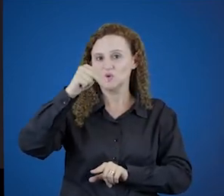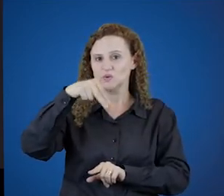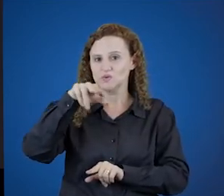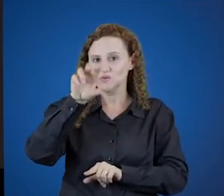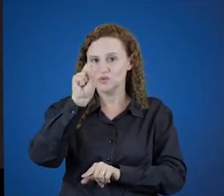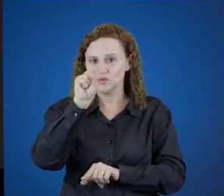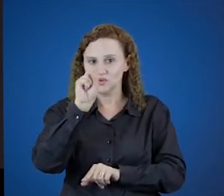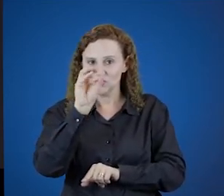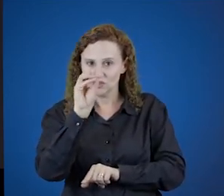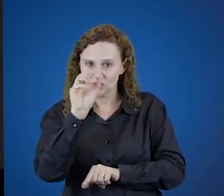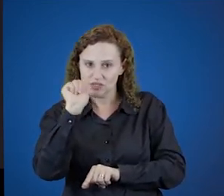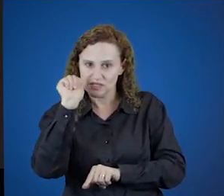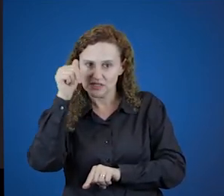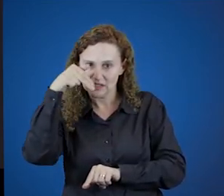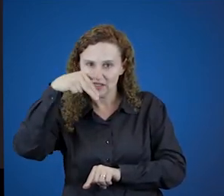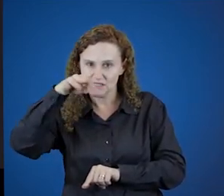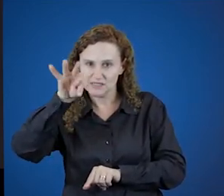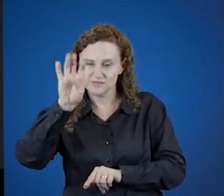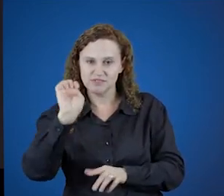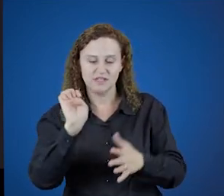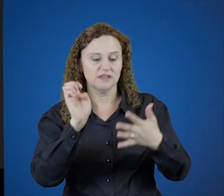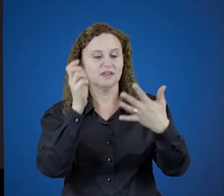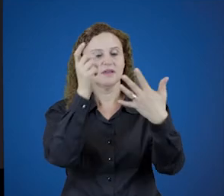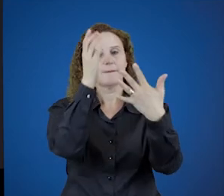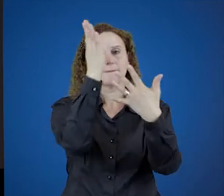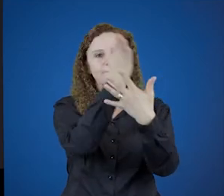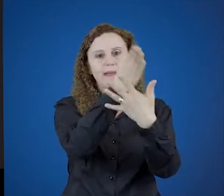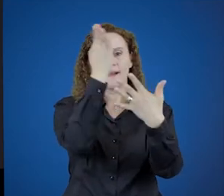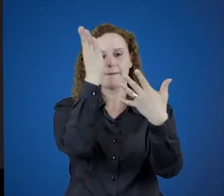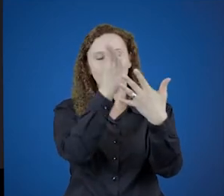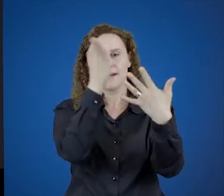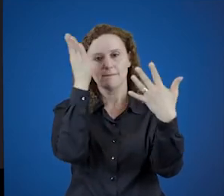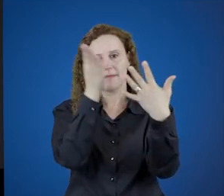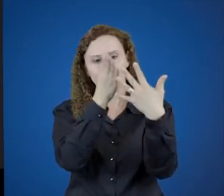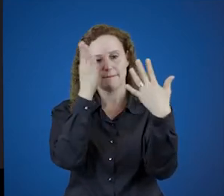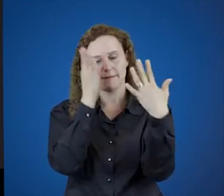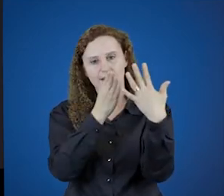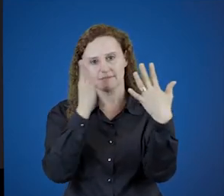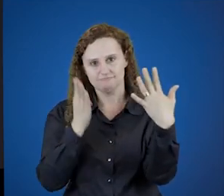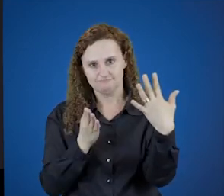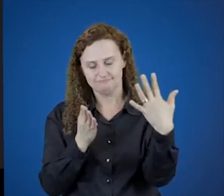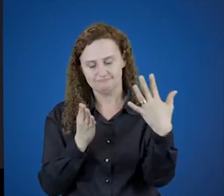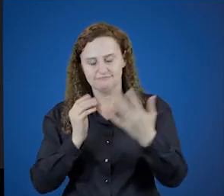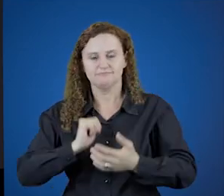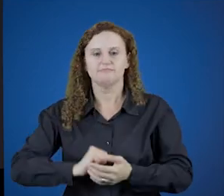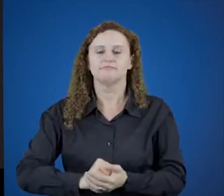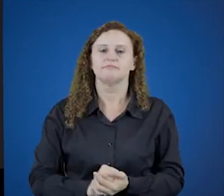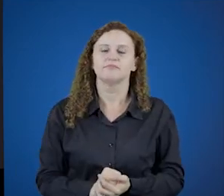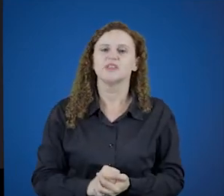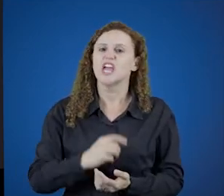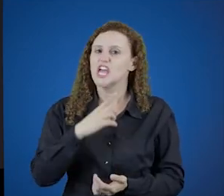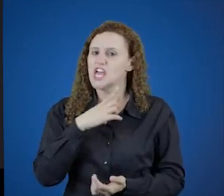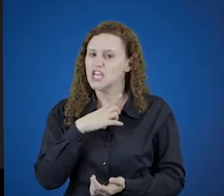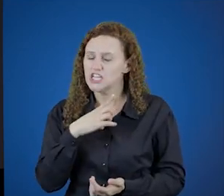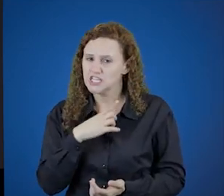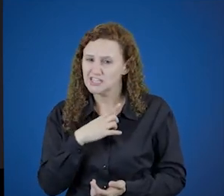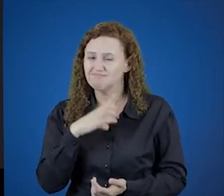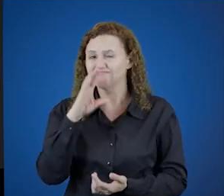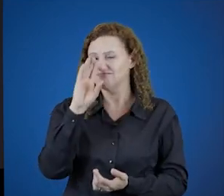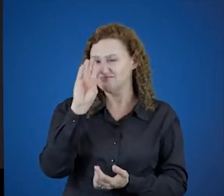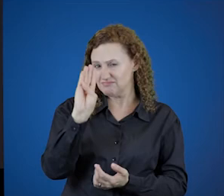líder terminou em e portanto da segunda inclinação livre